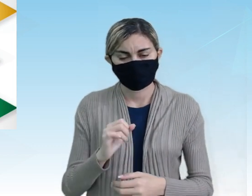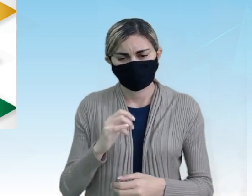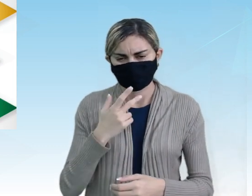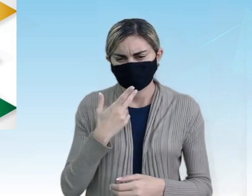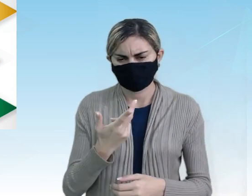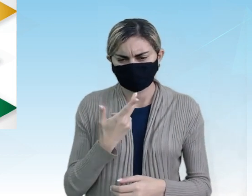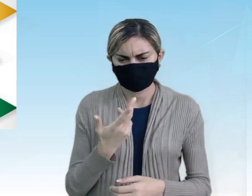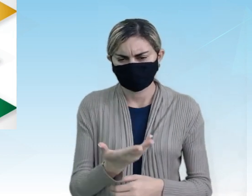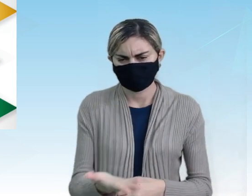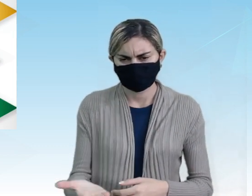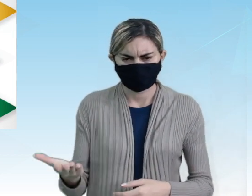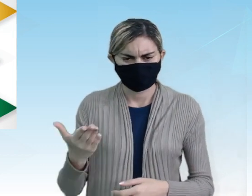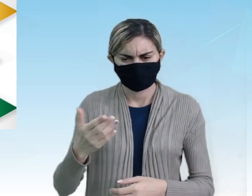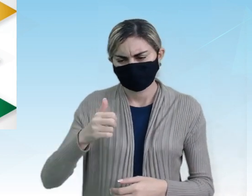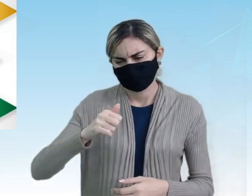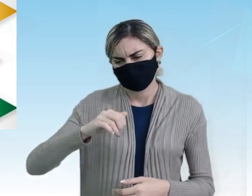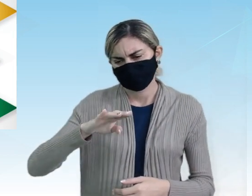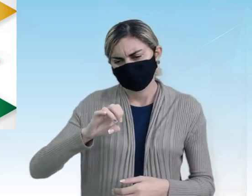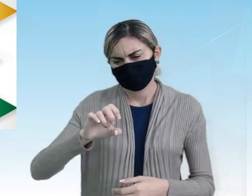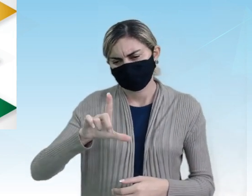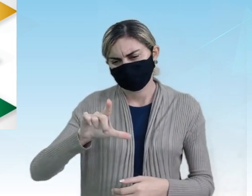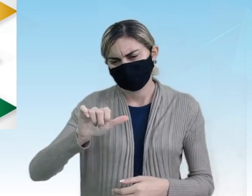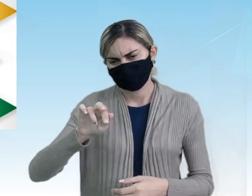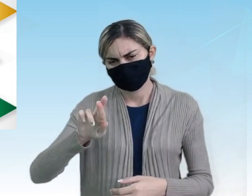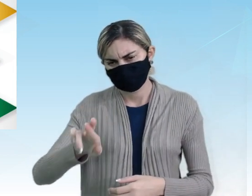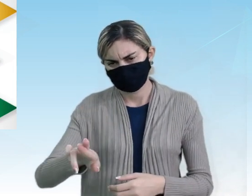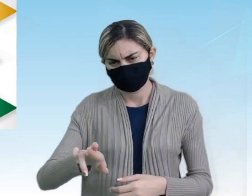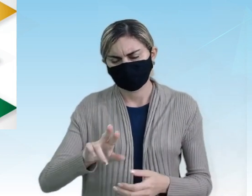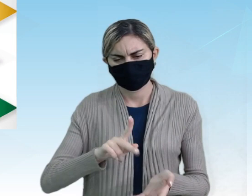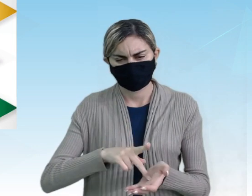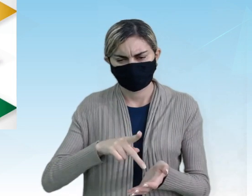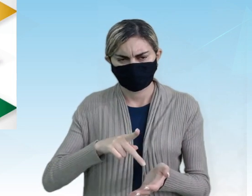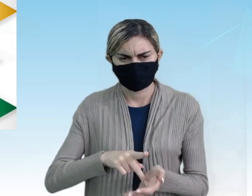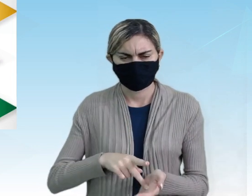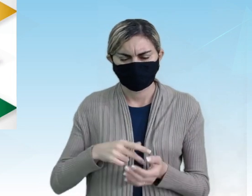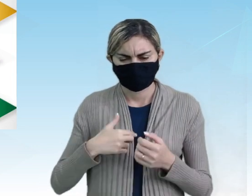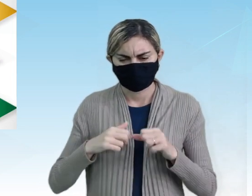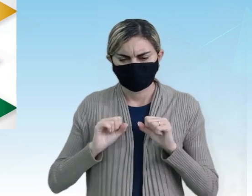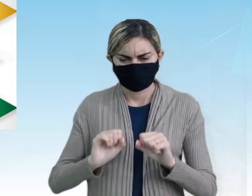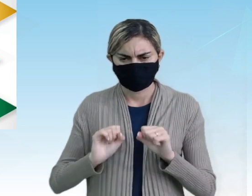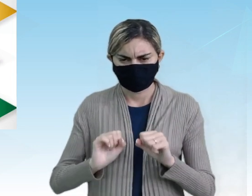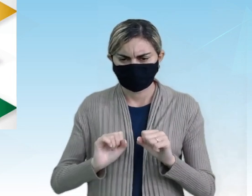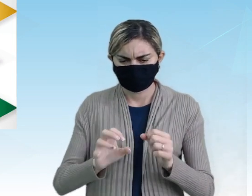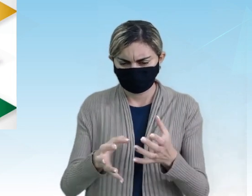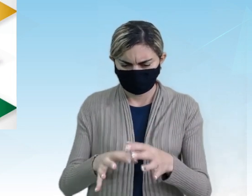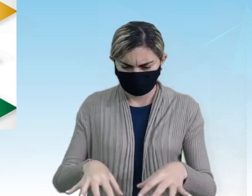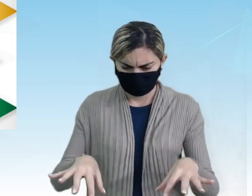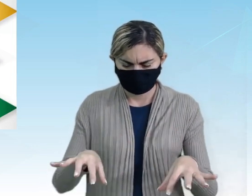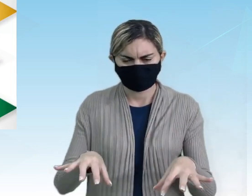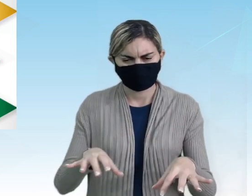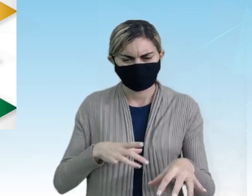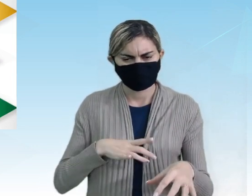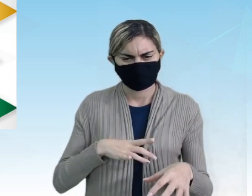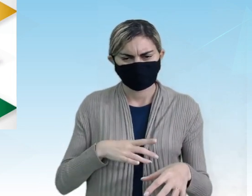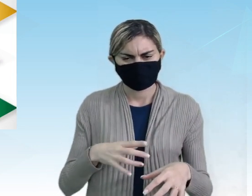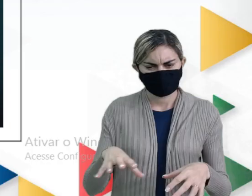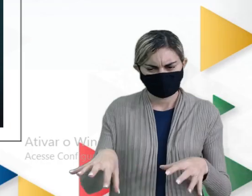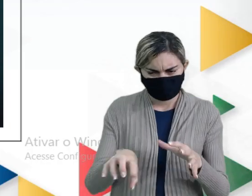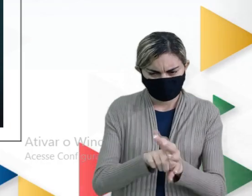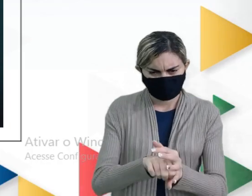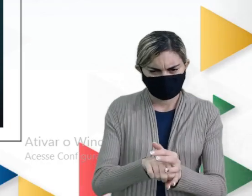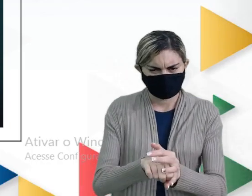aí de acelular, são, na verdade, eu posso dizer que são partículas